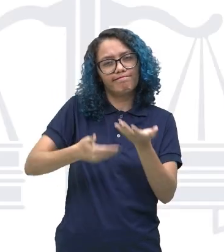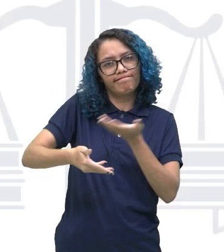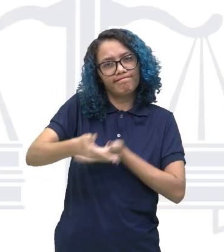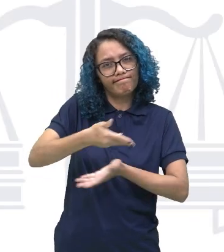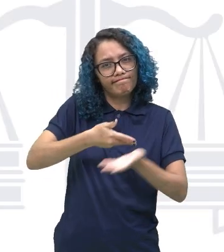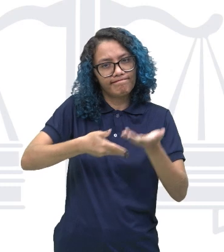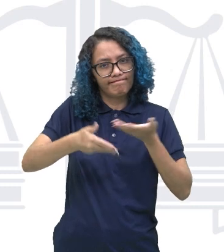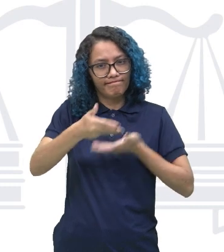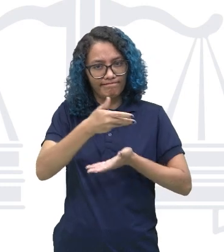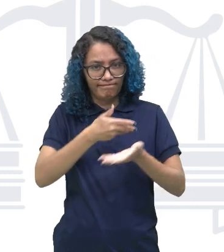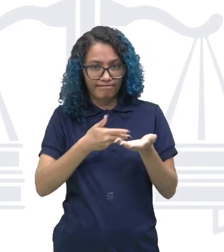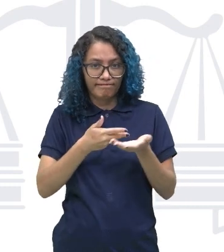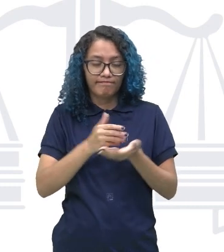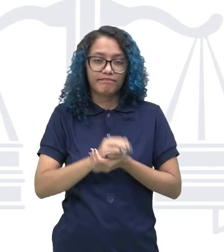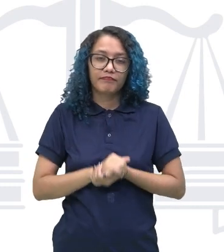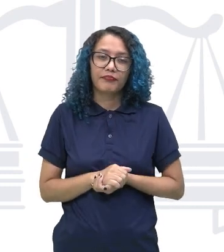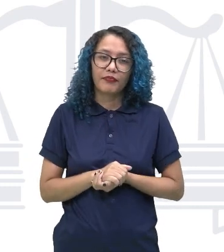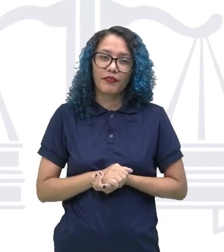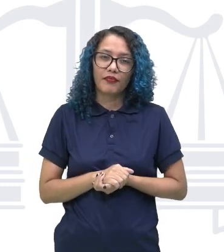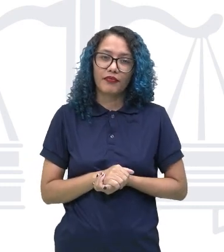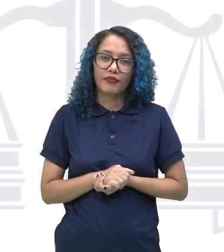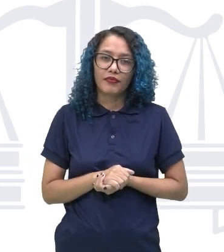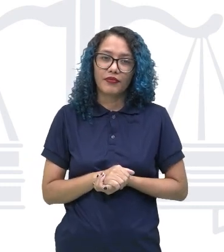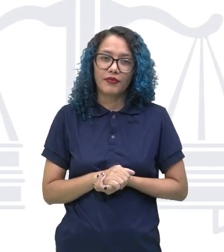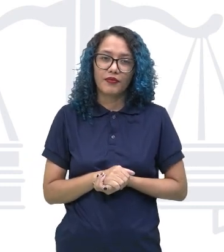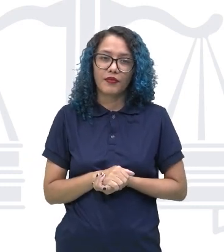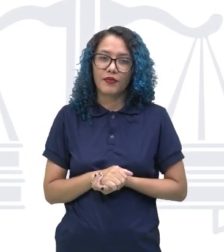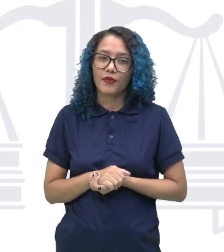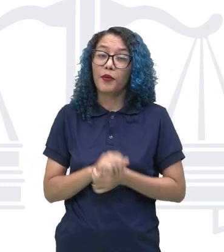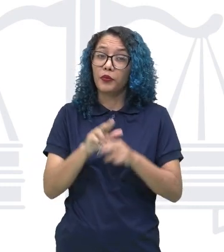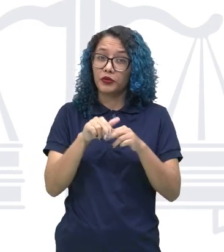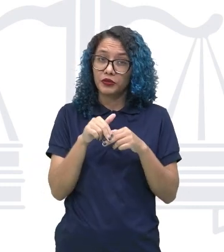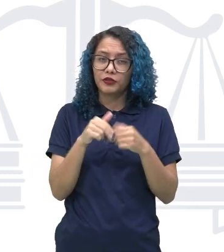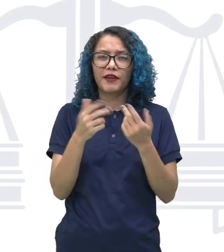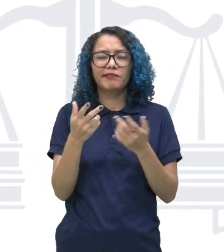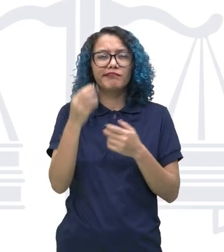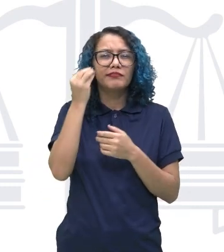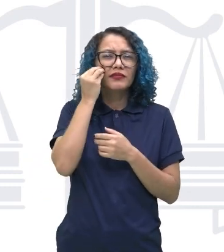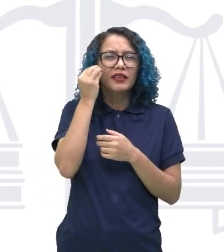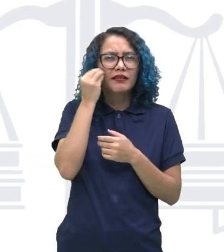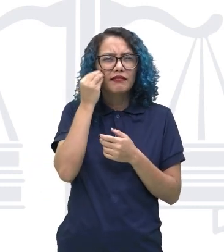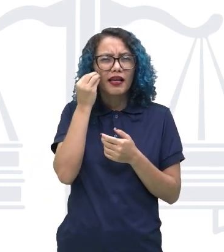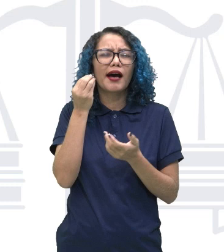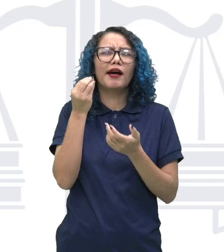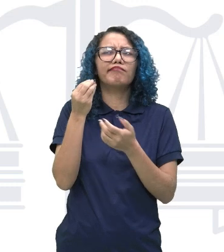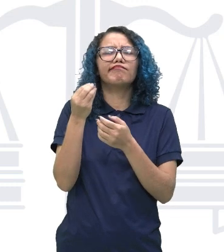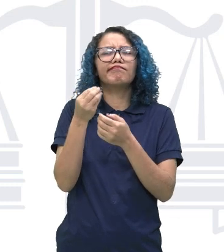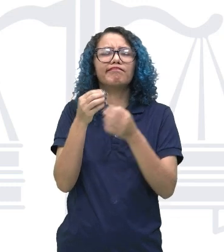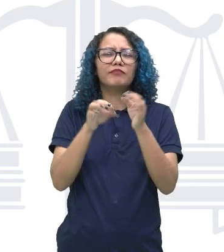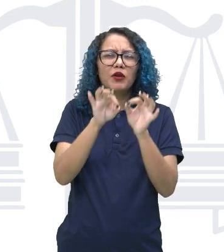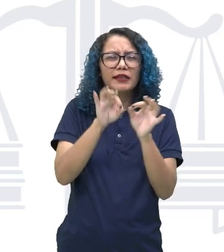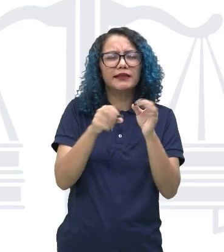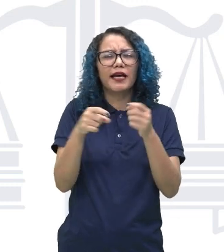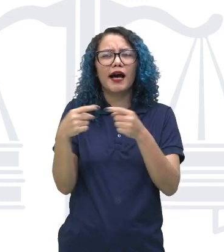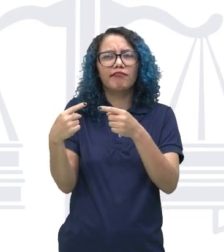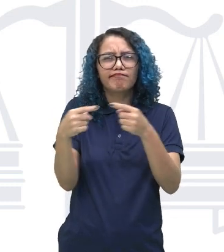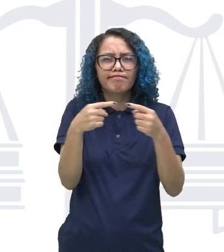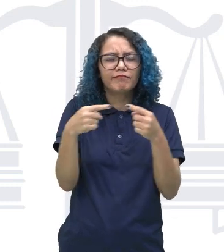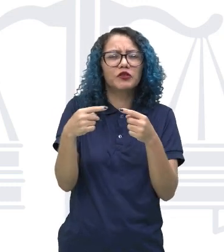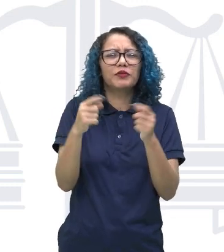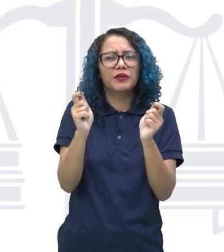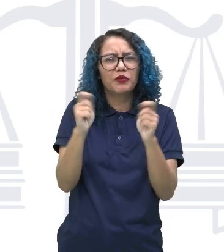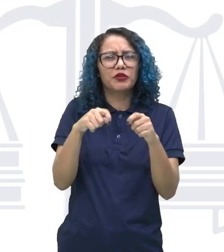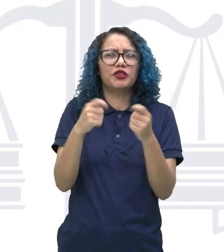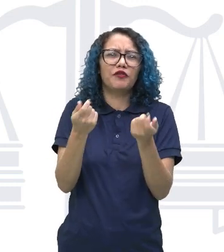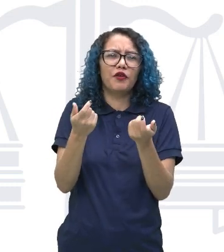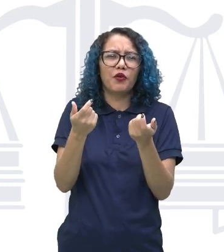de reflexão ou outro, nós vamos estar intercalando com a temática para tornar esse ambiente mais